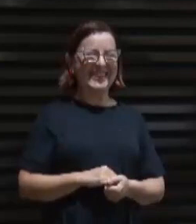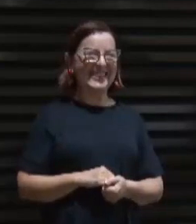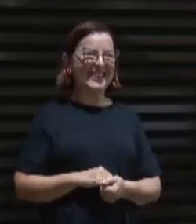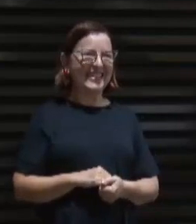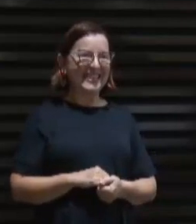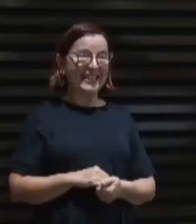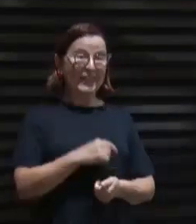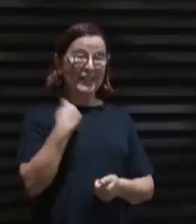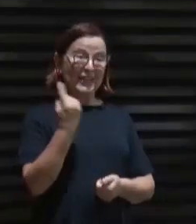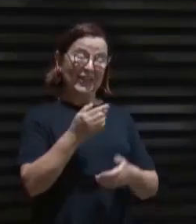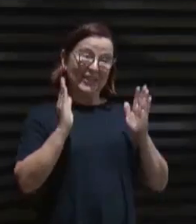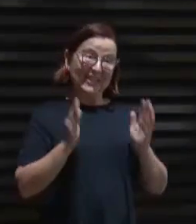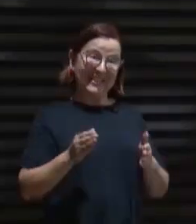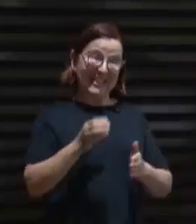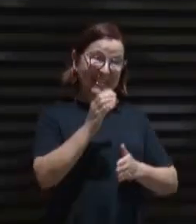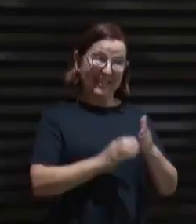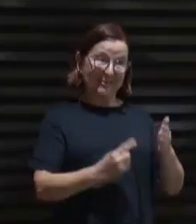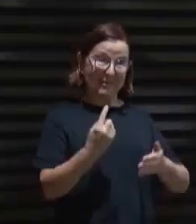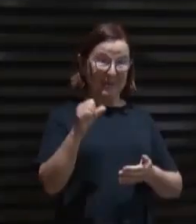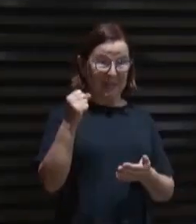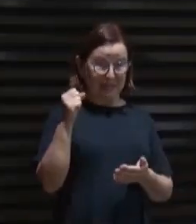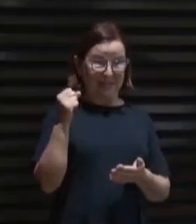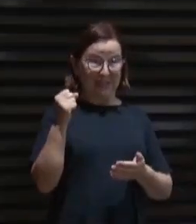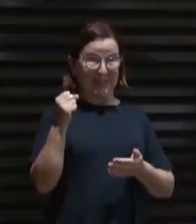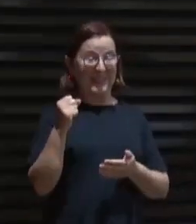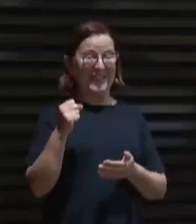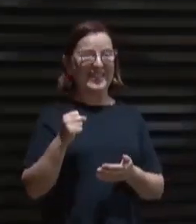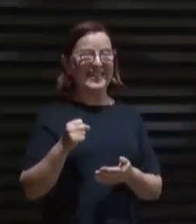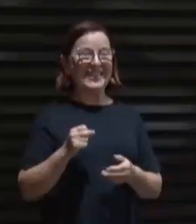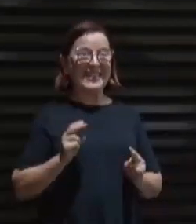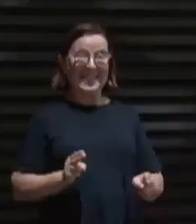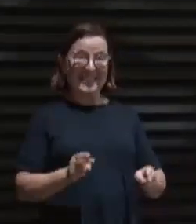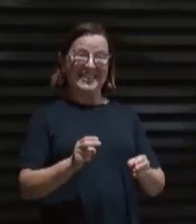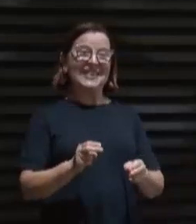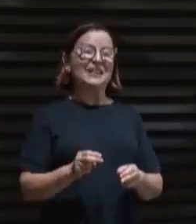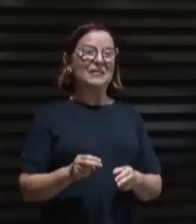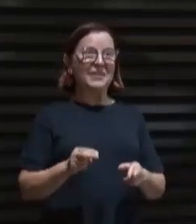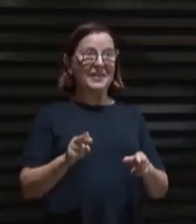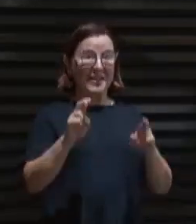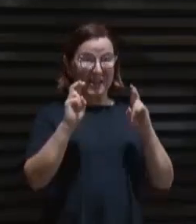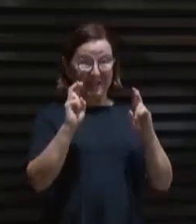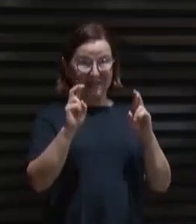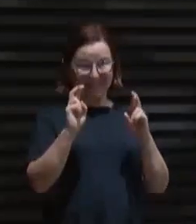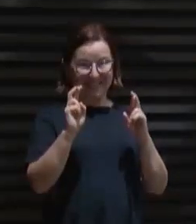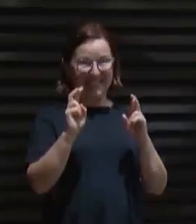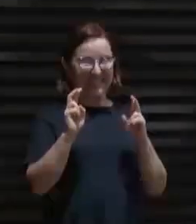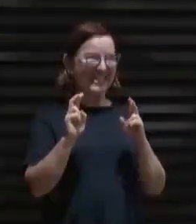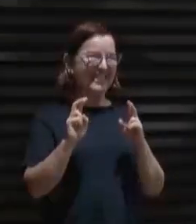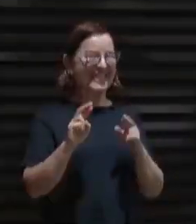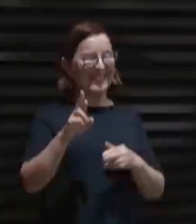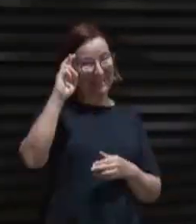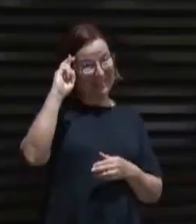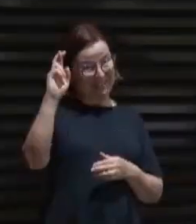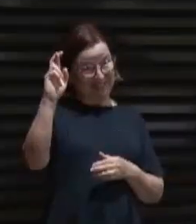já estamos no capítulo 18 e a minha esperança é para já. Eu espero